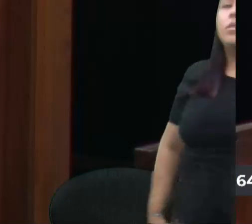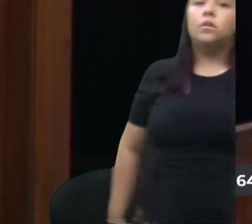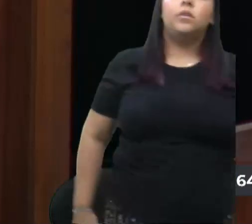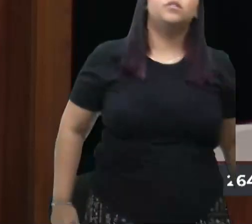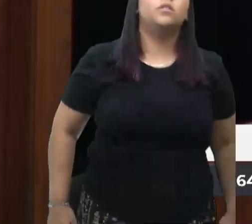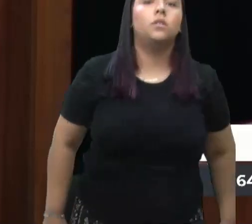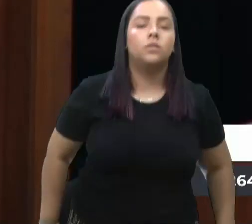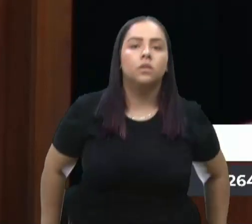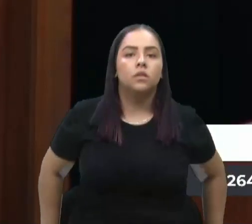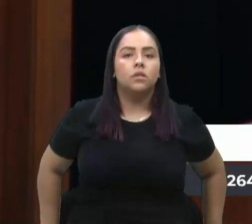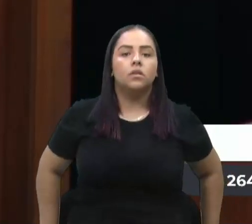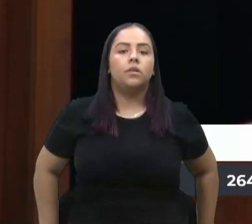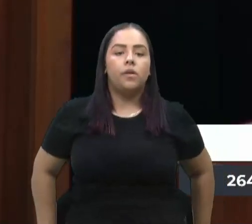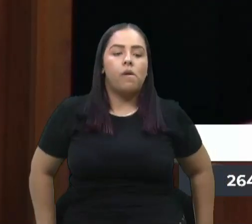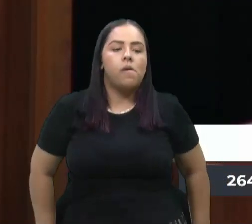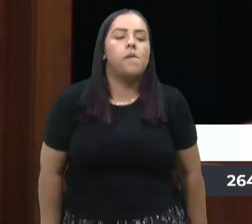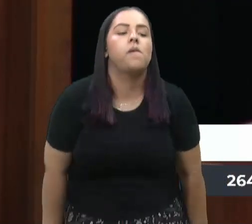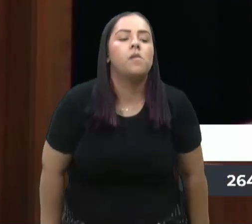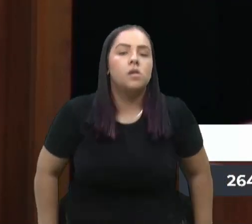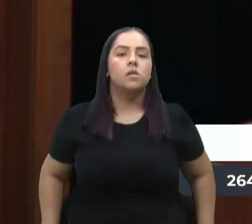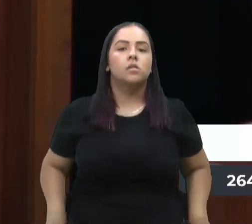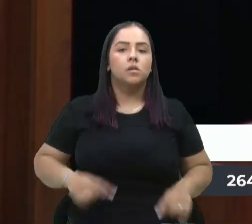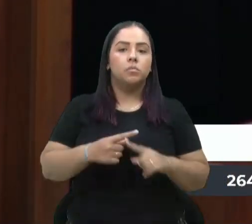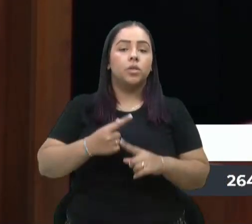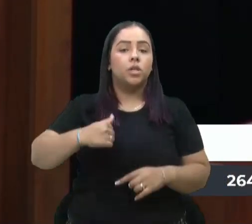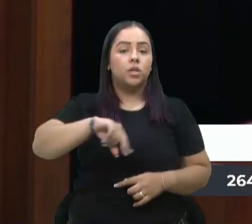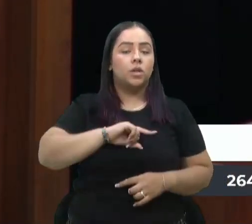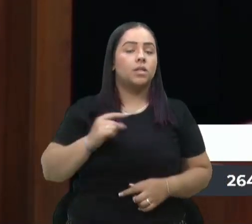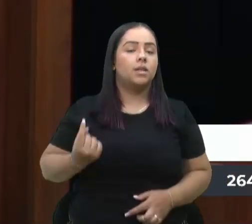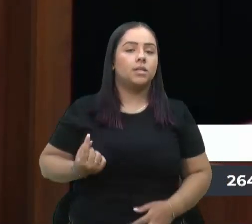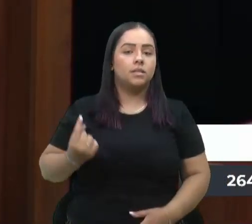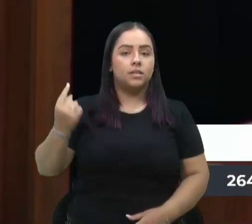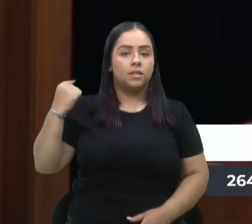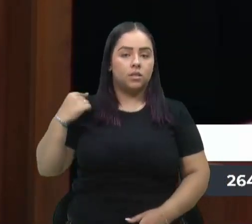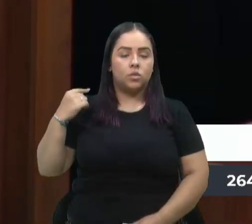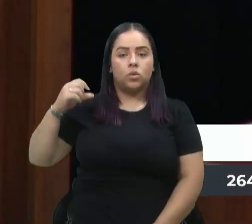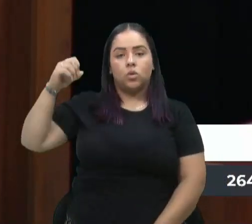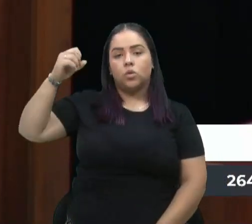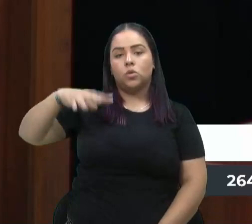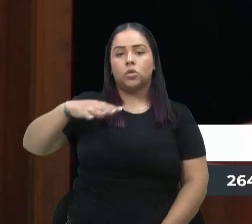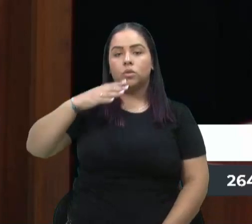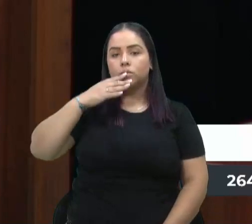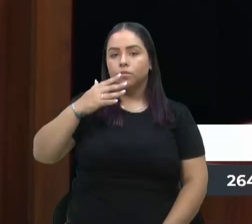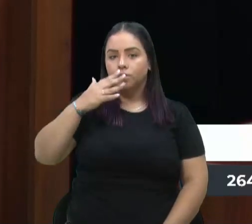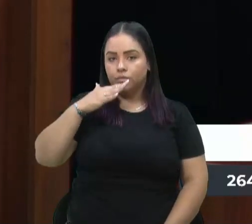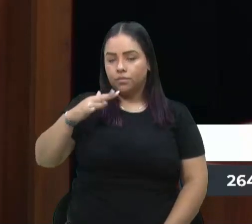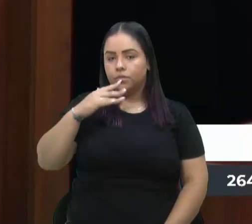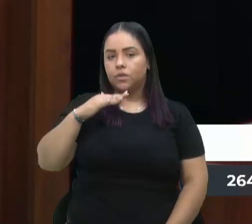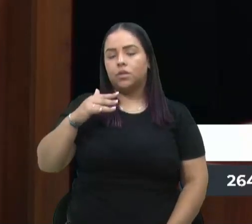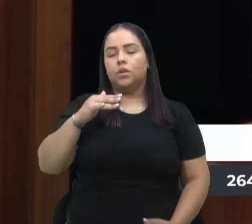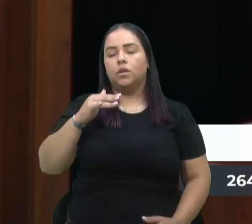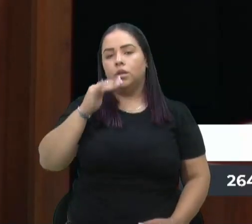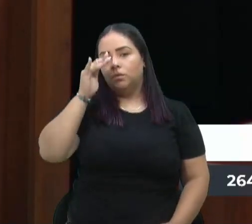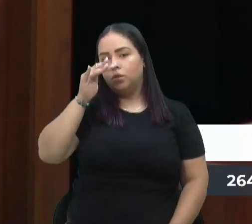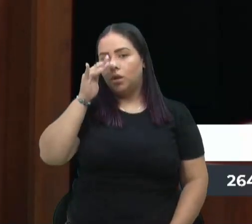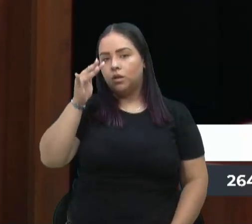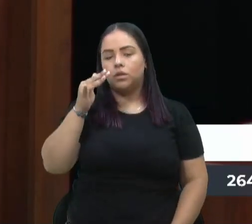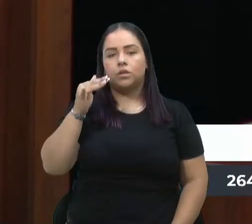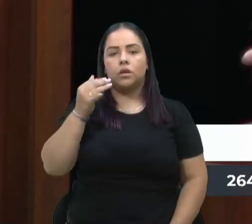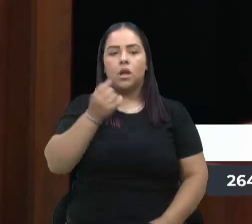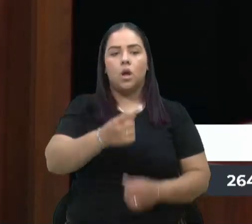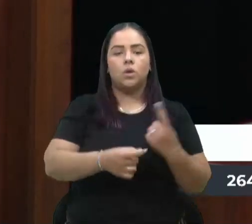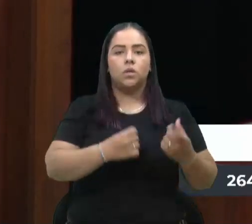lá atrás, como disse, né, no Músico Osgre Flor, Foi um dos pontos que foi marcado, foi dito